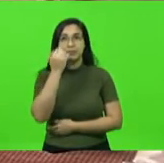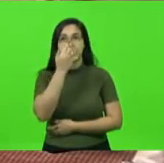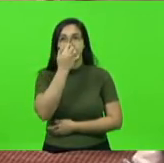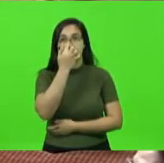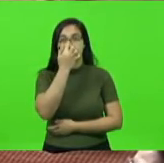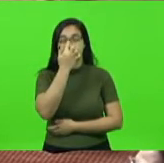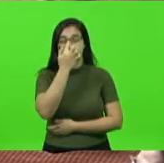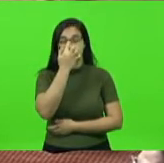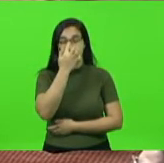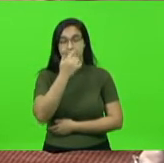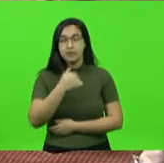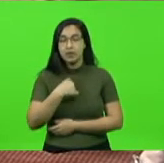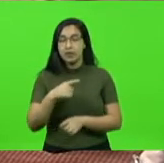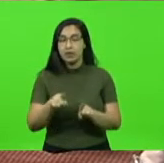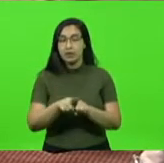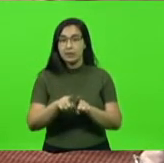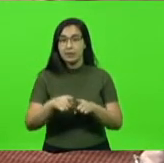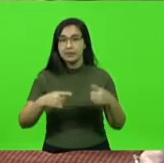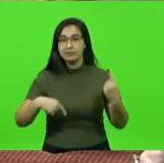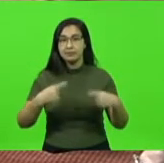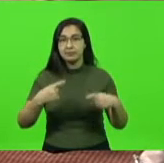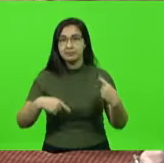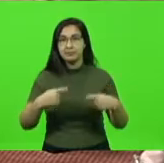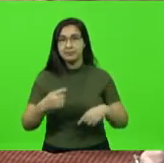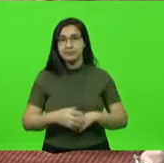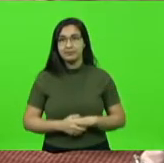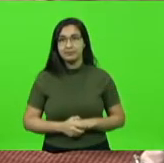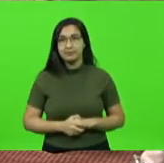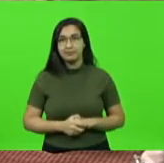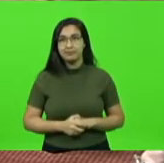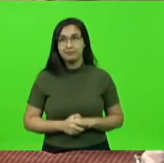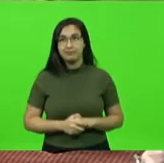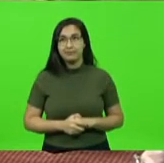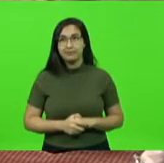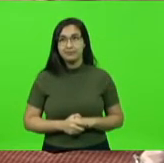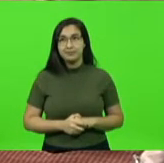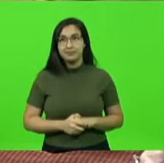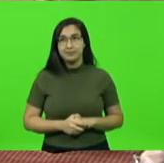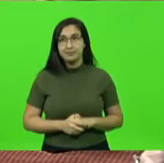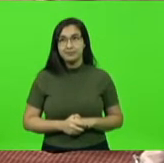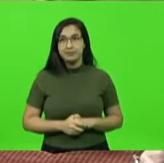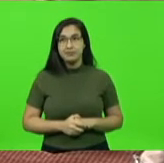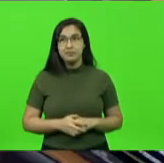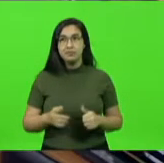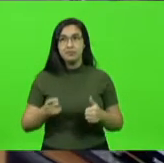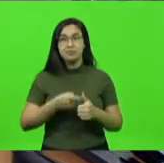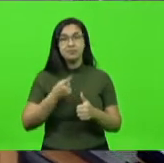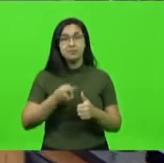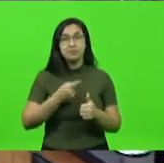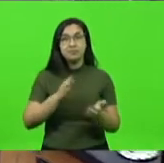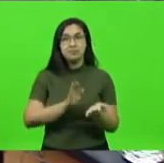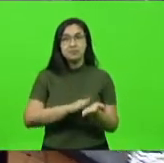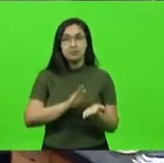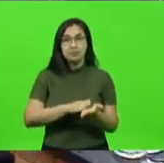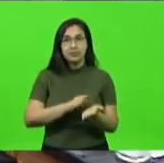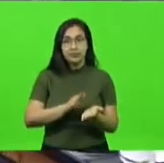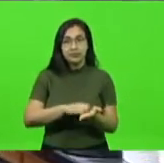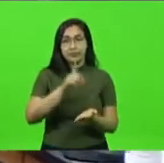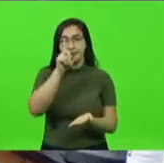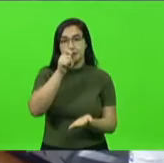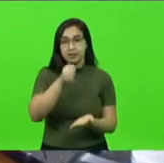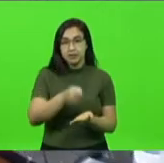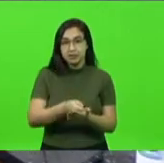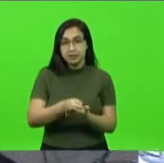também gostaria de discutir. Com a palavra a deputada Paulinha. Bem, eu quero primeiramente parabenizar a atitude da deputada